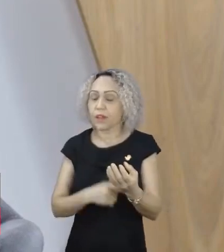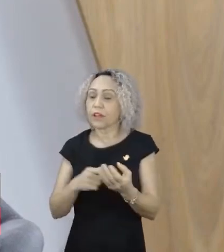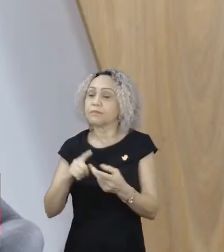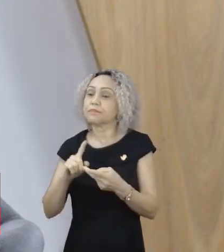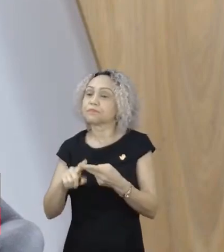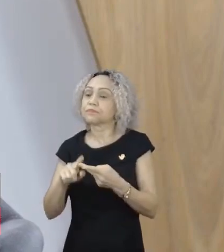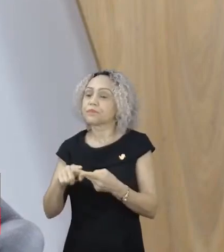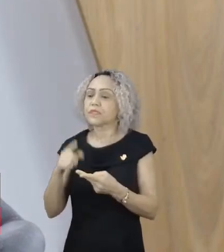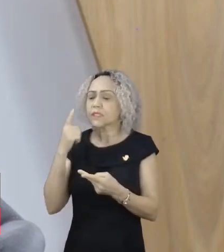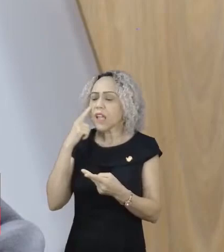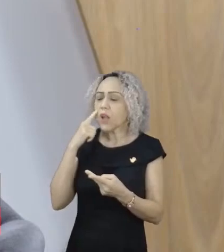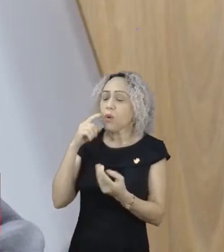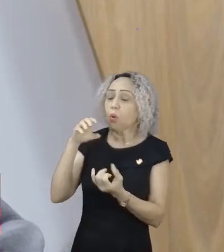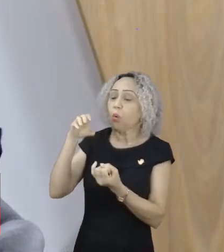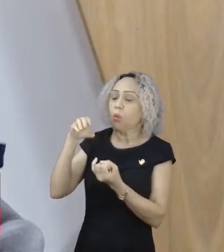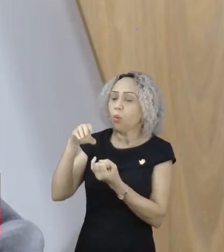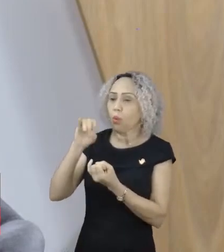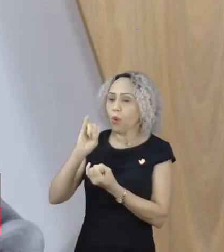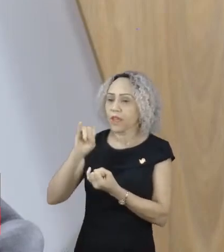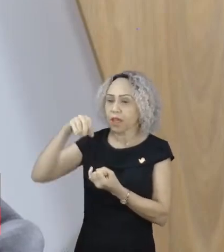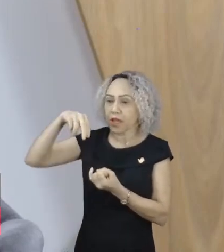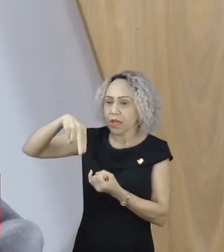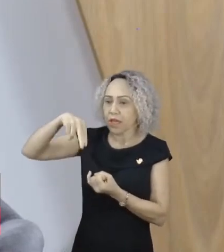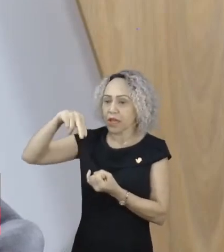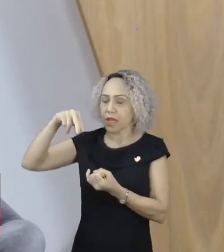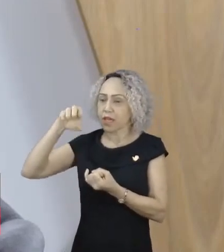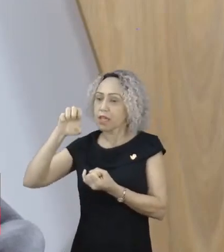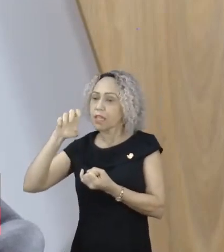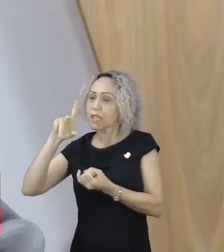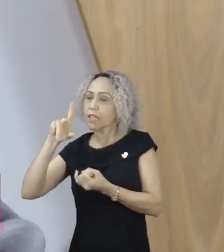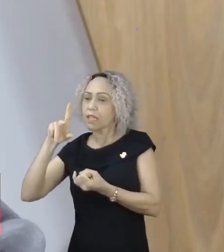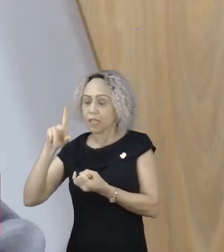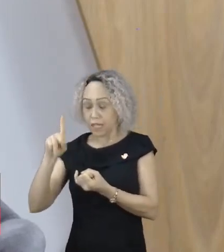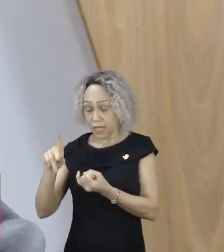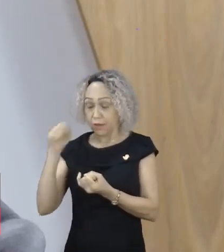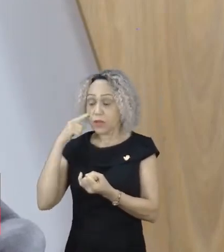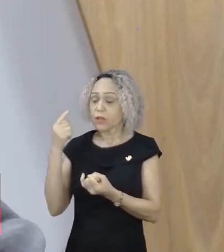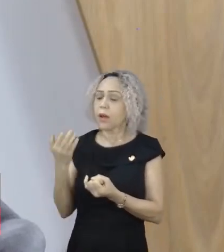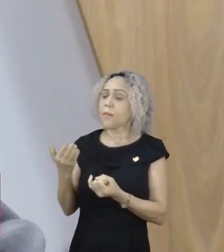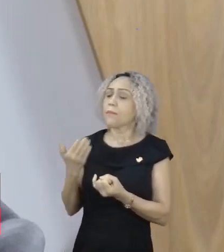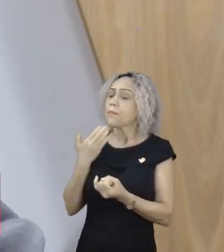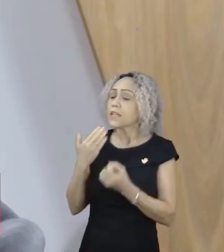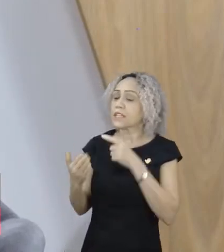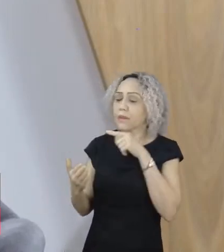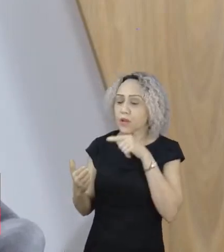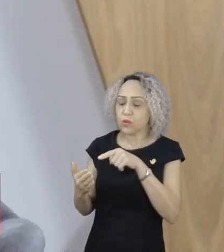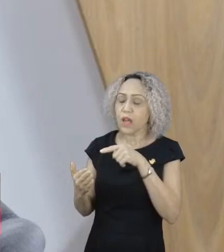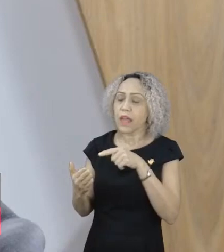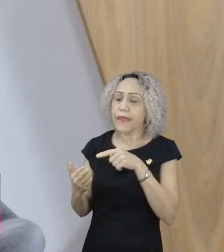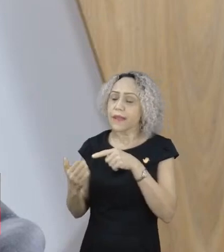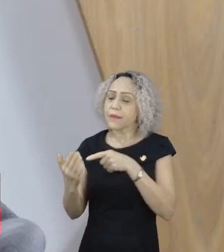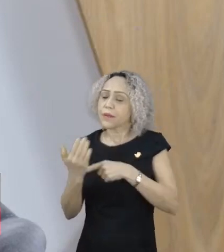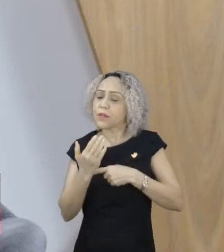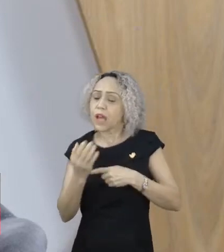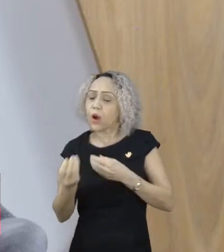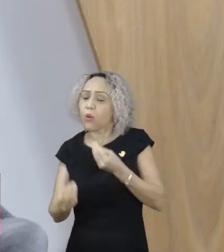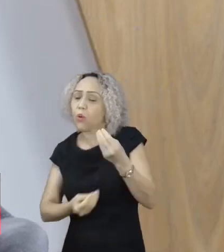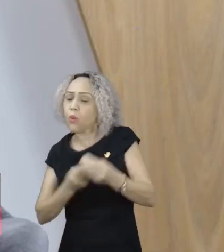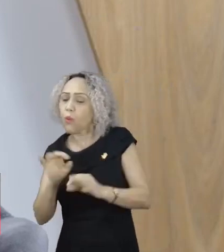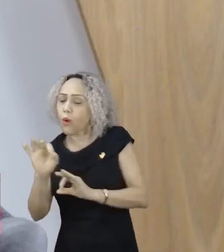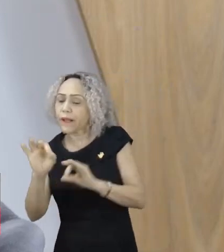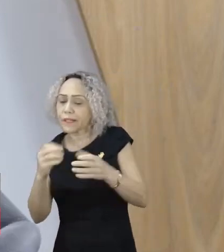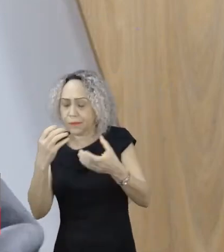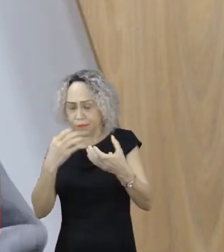Enem uma ideia de um concurso que pudesse ser amplo e acontecer em todo o território brasileiro. O Enem, ele acontece em